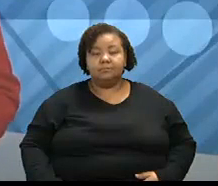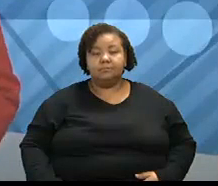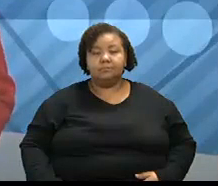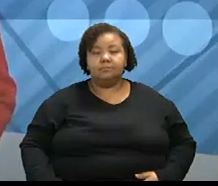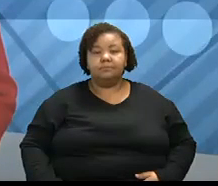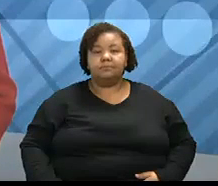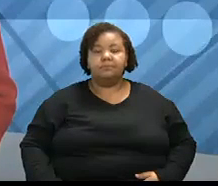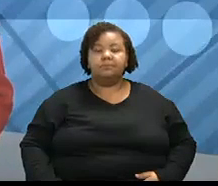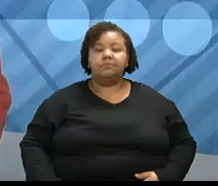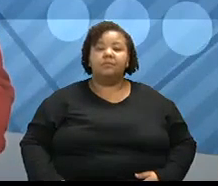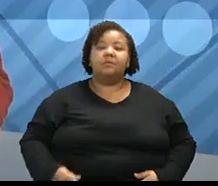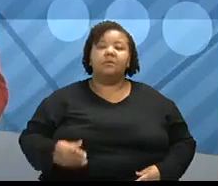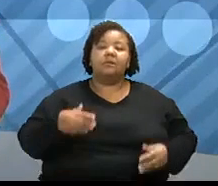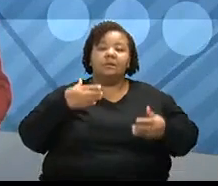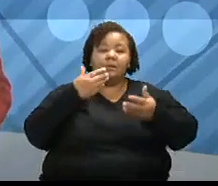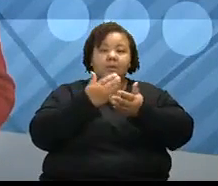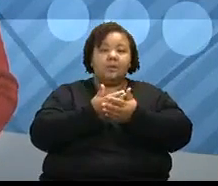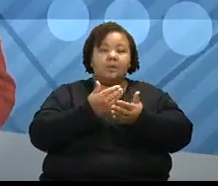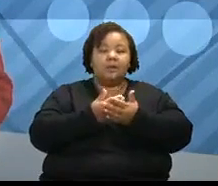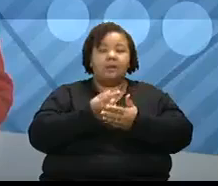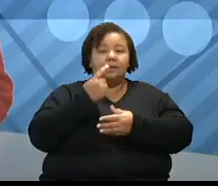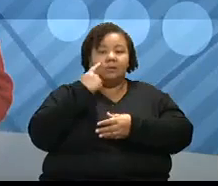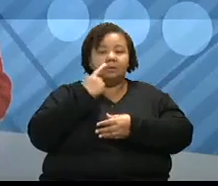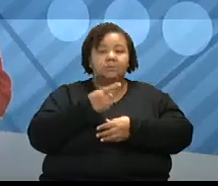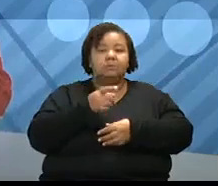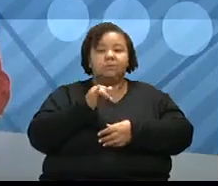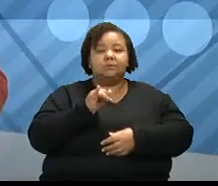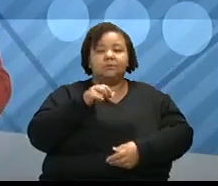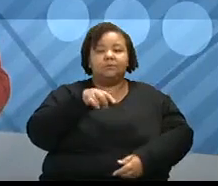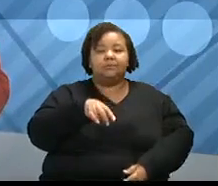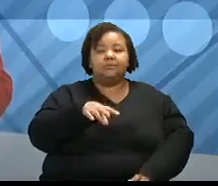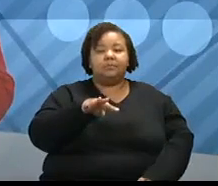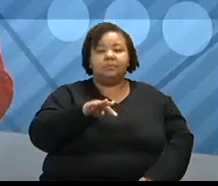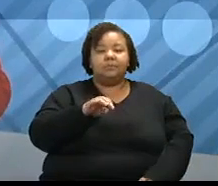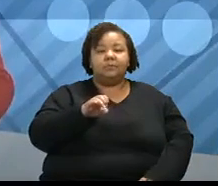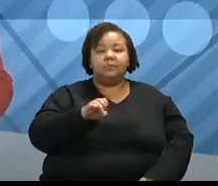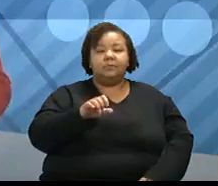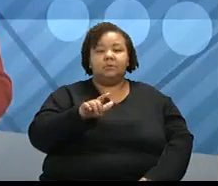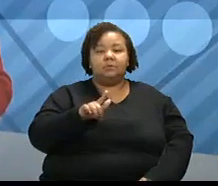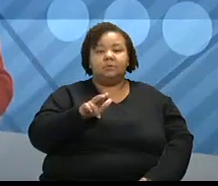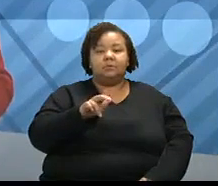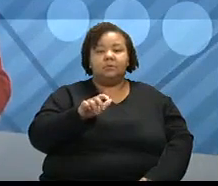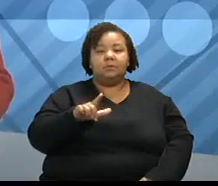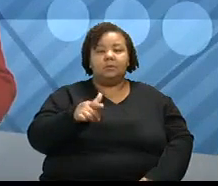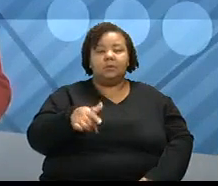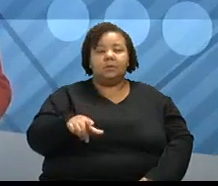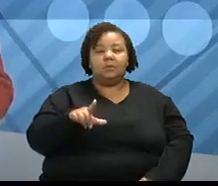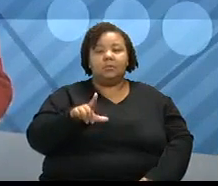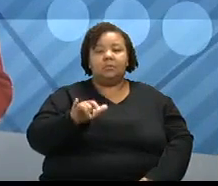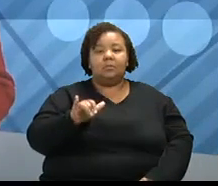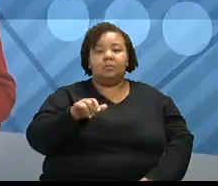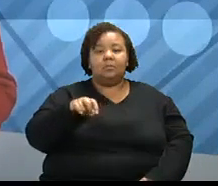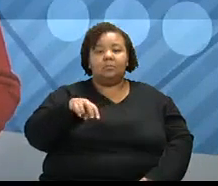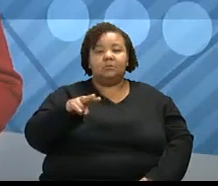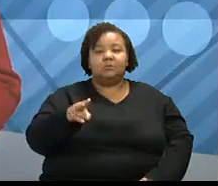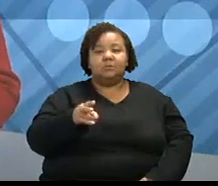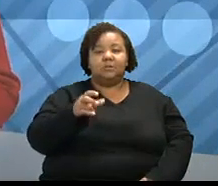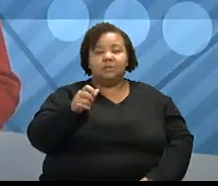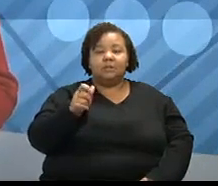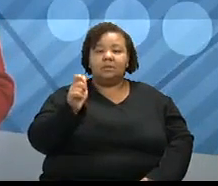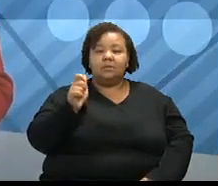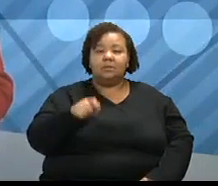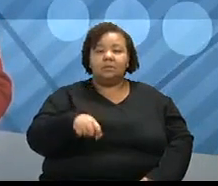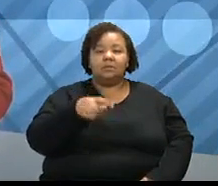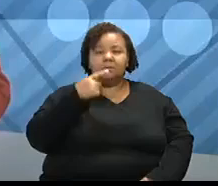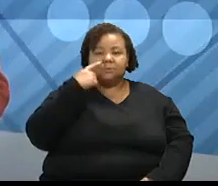Então, ao longo da aula, nós estudamos as integrais de linha. Nós vimos que nós podemos integrar funções de várias variáveis em relação a